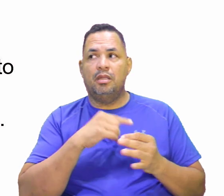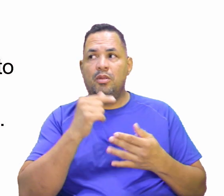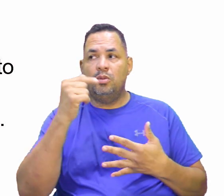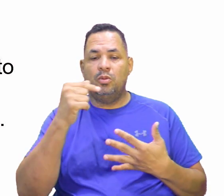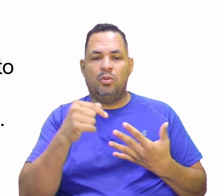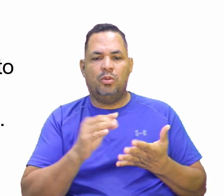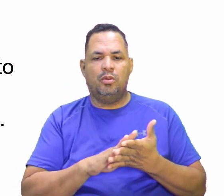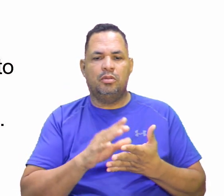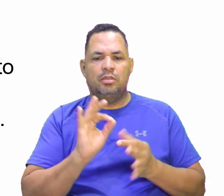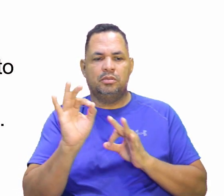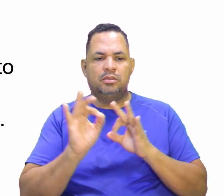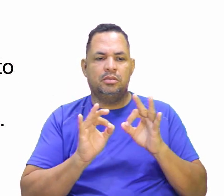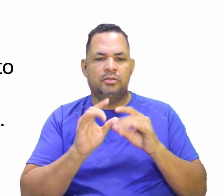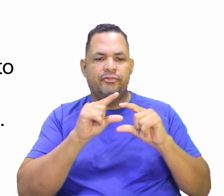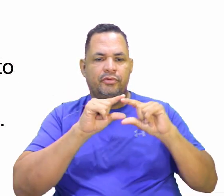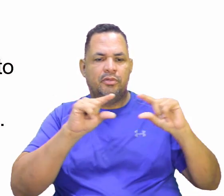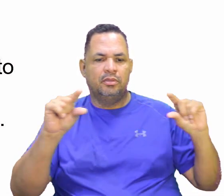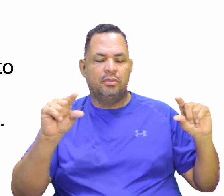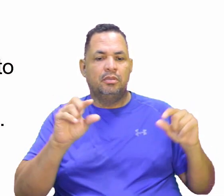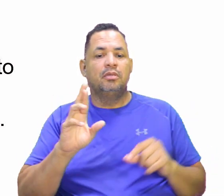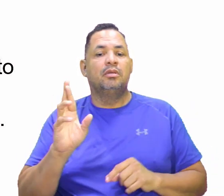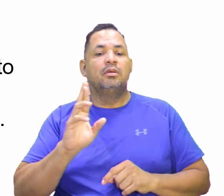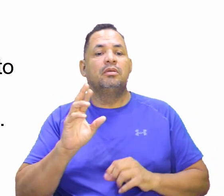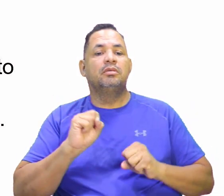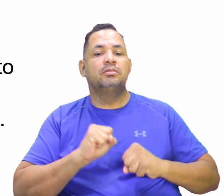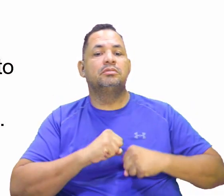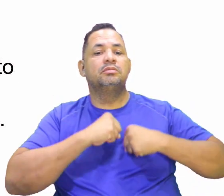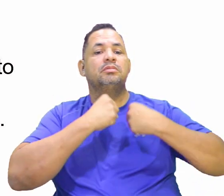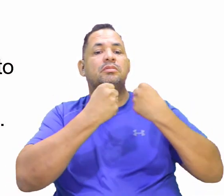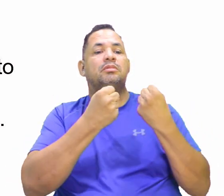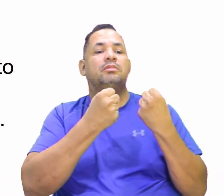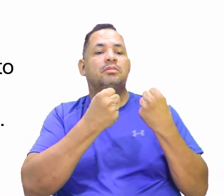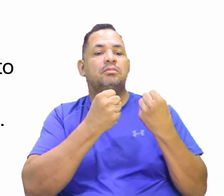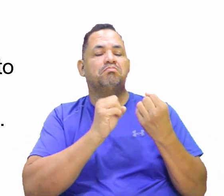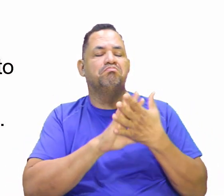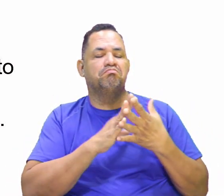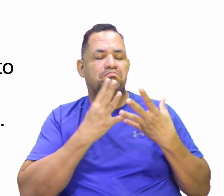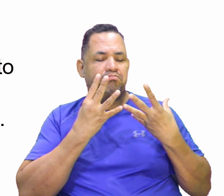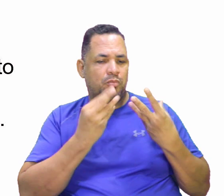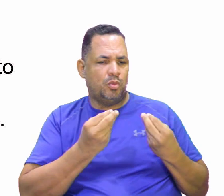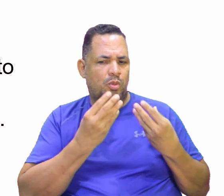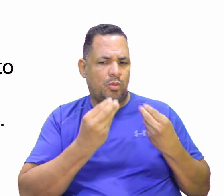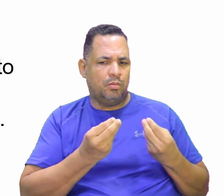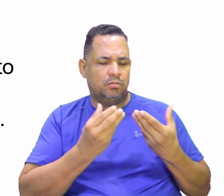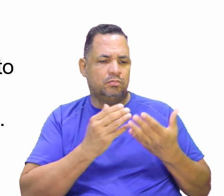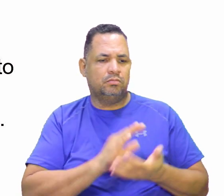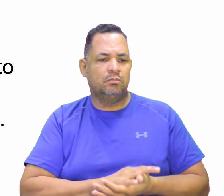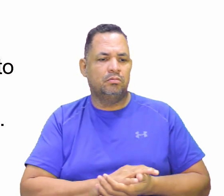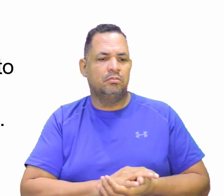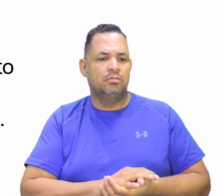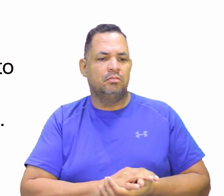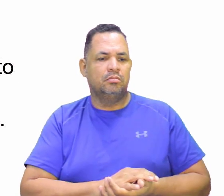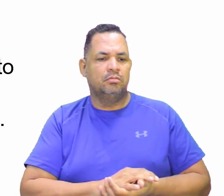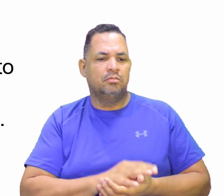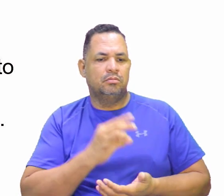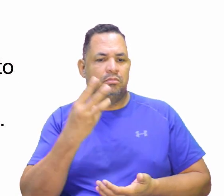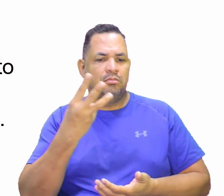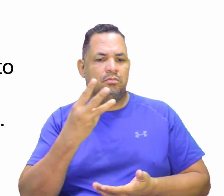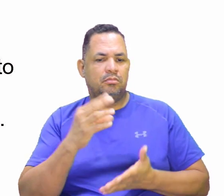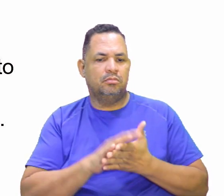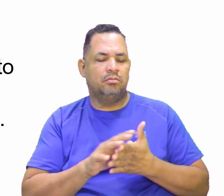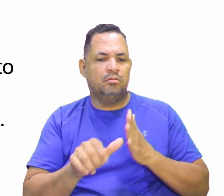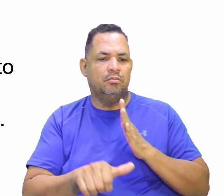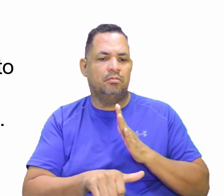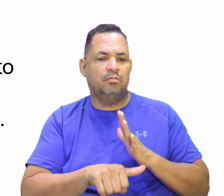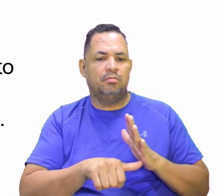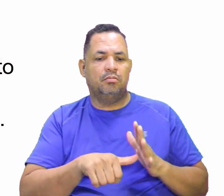correta a seguinte construção: de quem esforça-se muito? No item 3, o